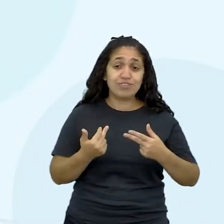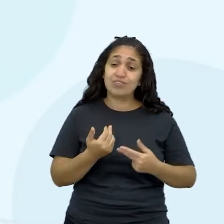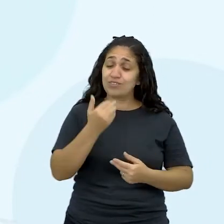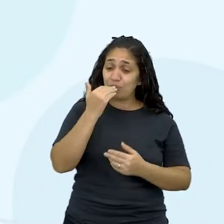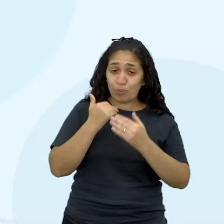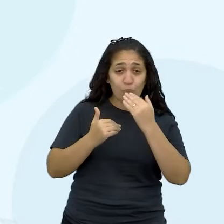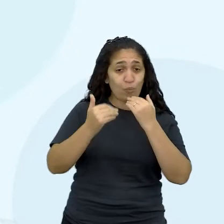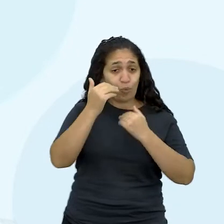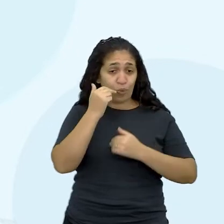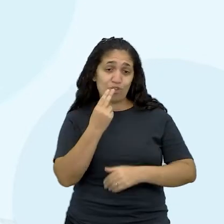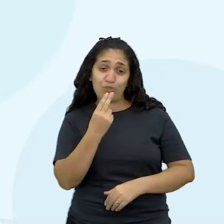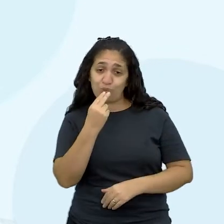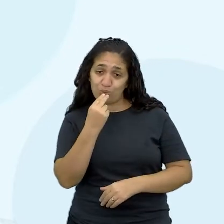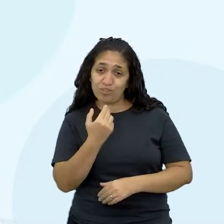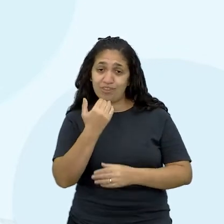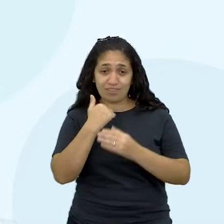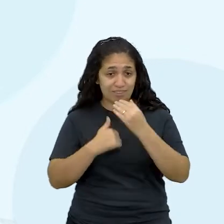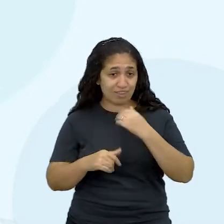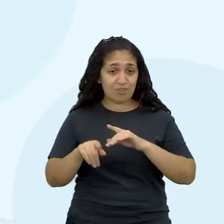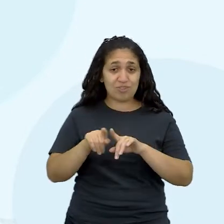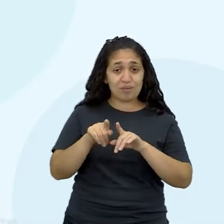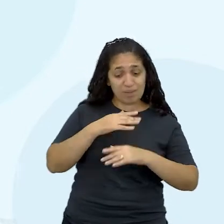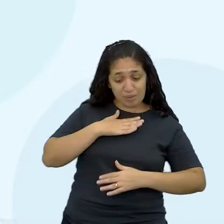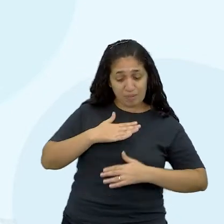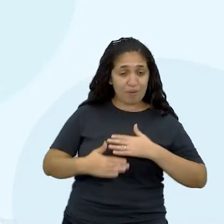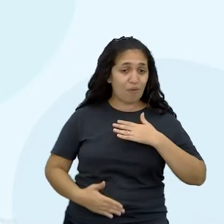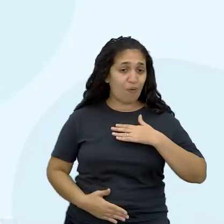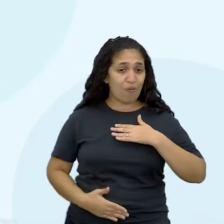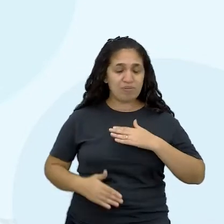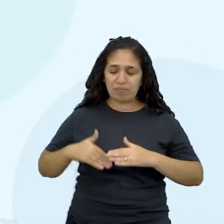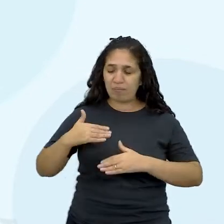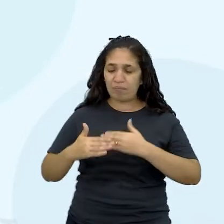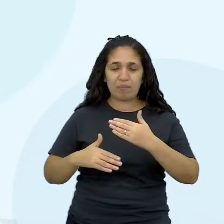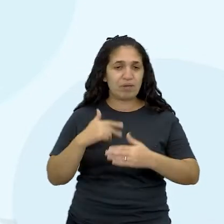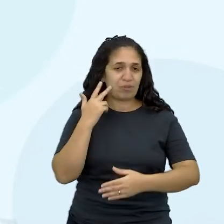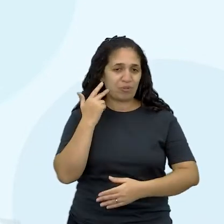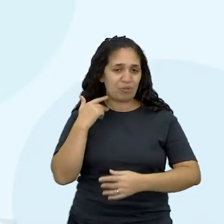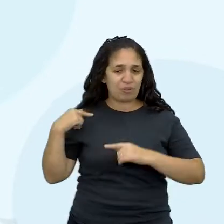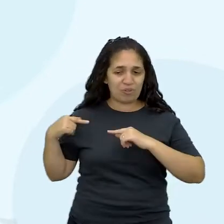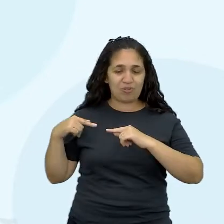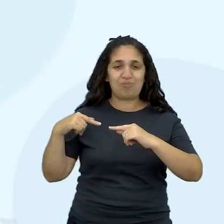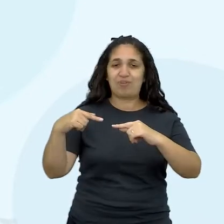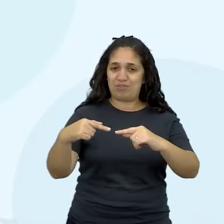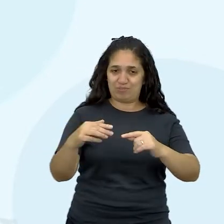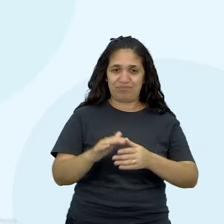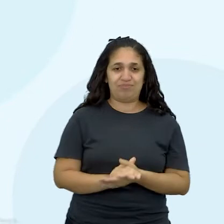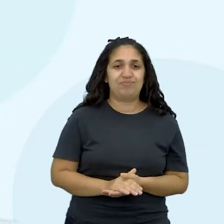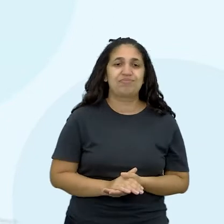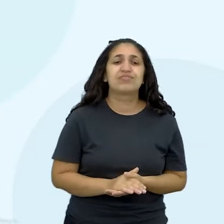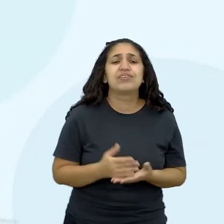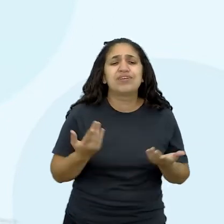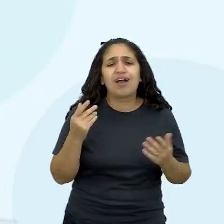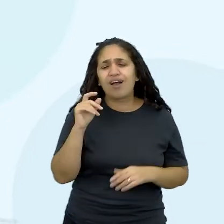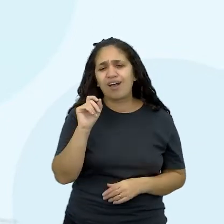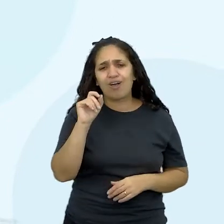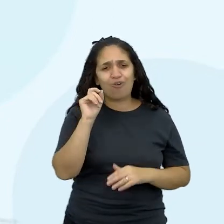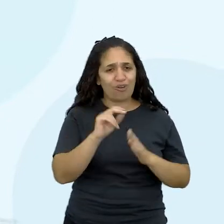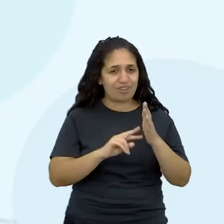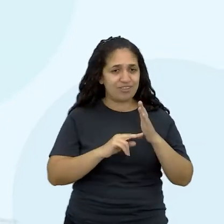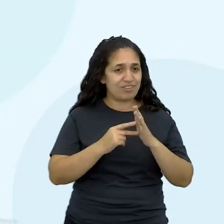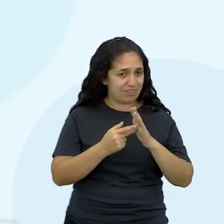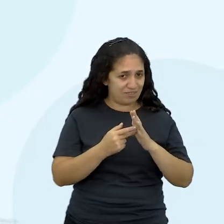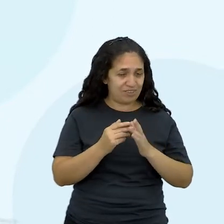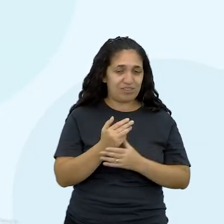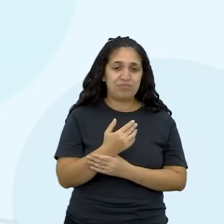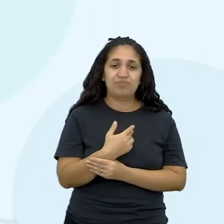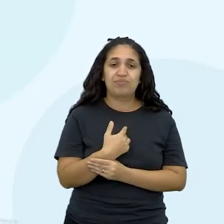uma boa nutrição e faz com que o meu corpo funcione adequadamente. E o que é isso? É